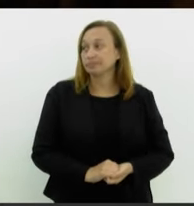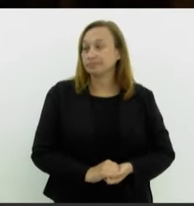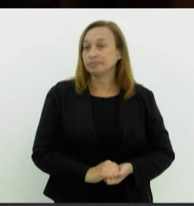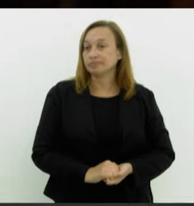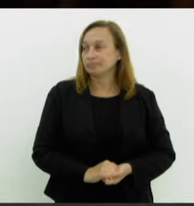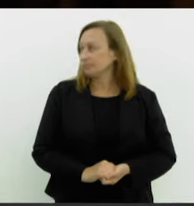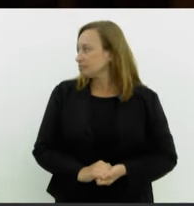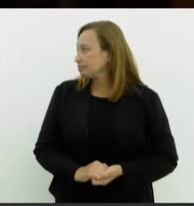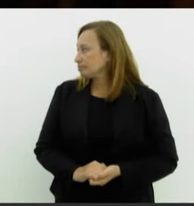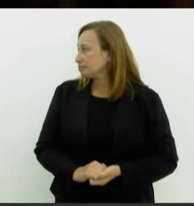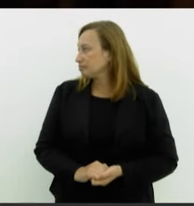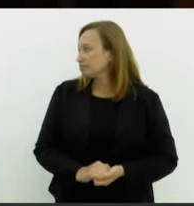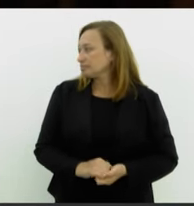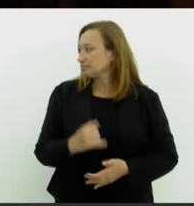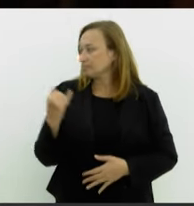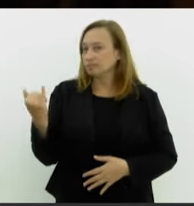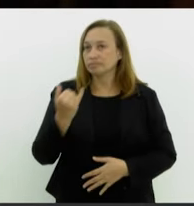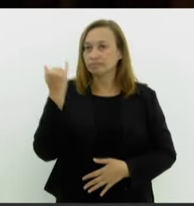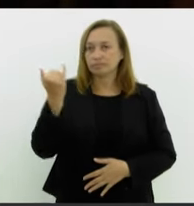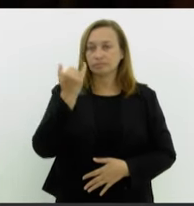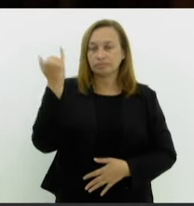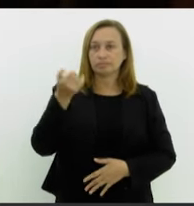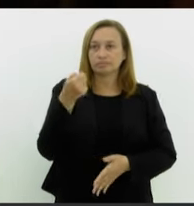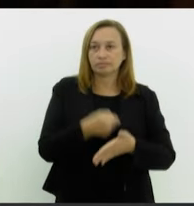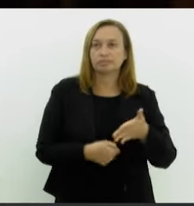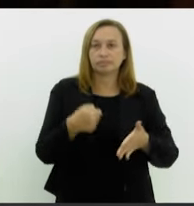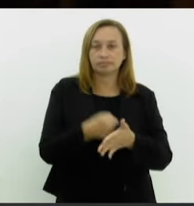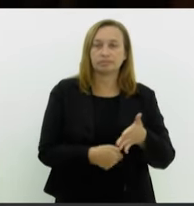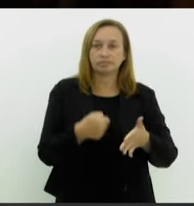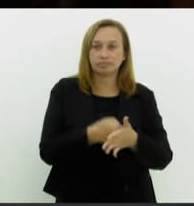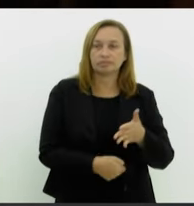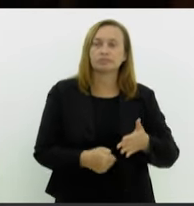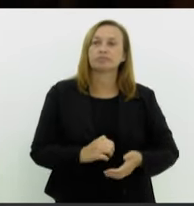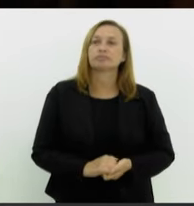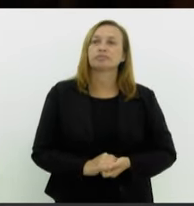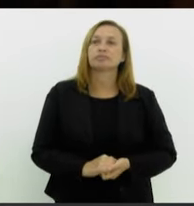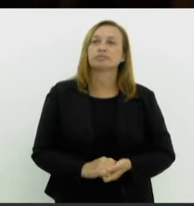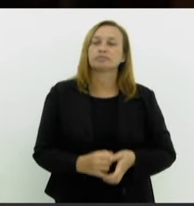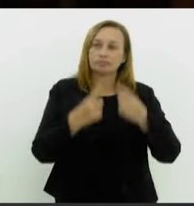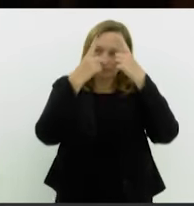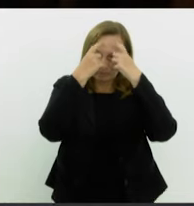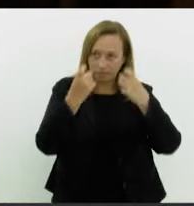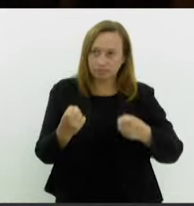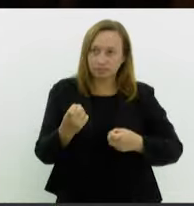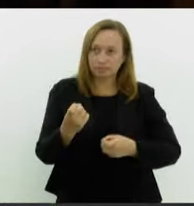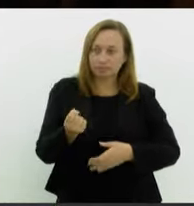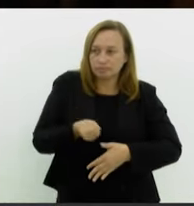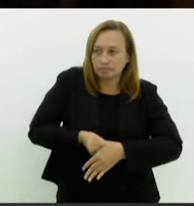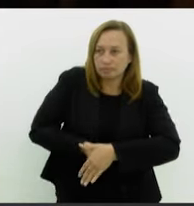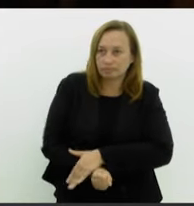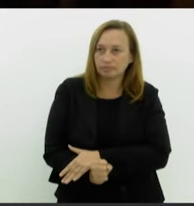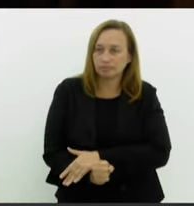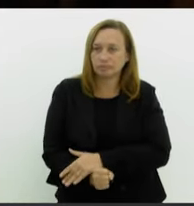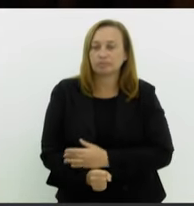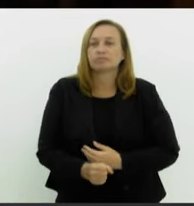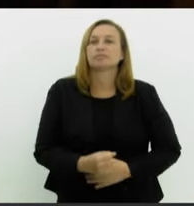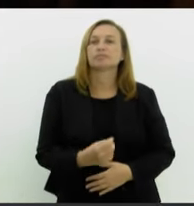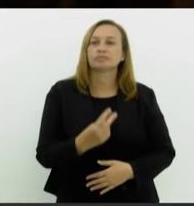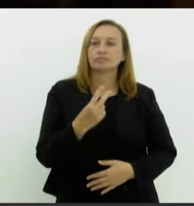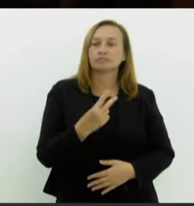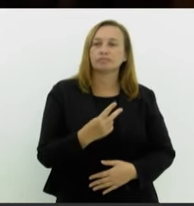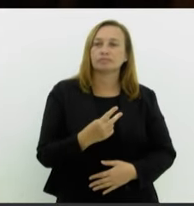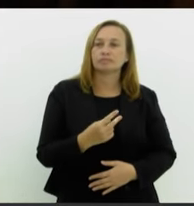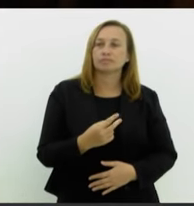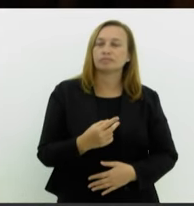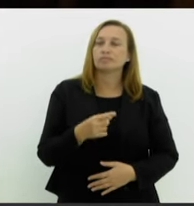que estão aqui da importância da Luta pelo enfrentamento à violência obstétrica Quem me conhece sabe que eu